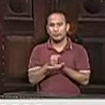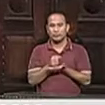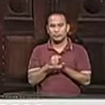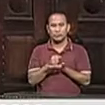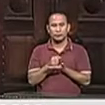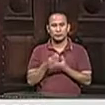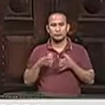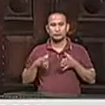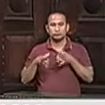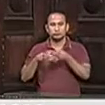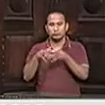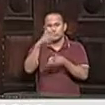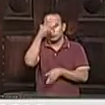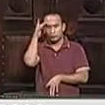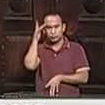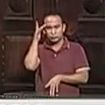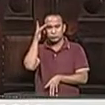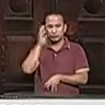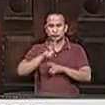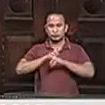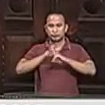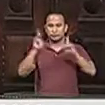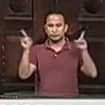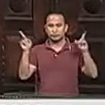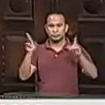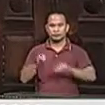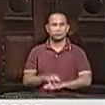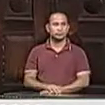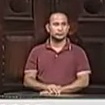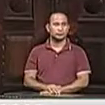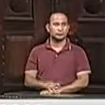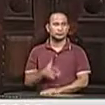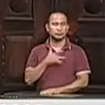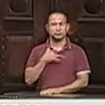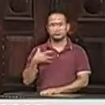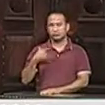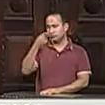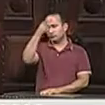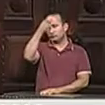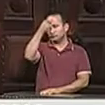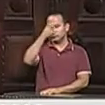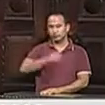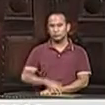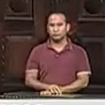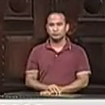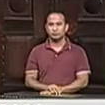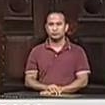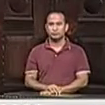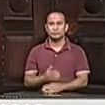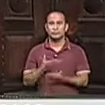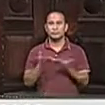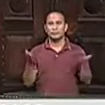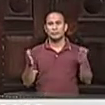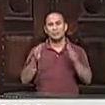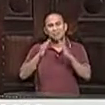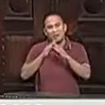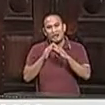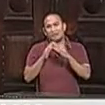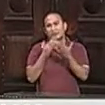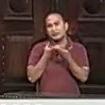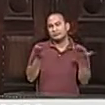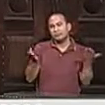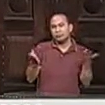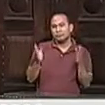a população que, por diferentes razões relacionadas à sua saúde mental, perderam suas casas, perderam